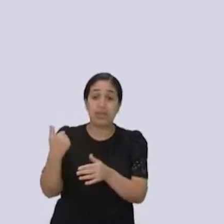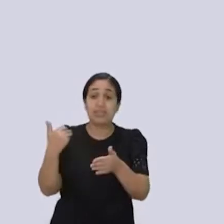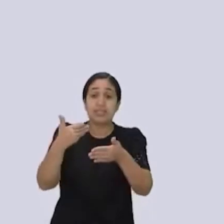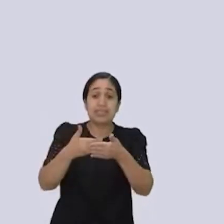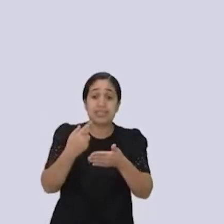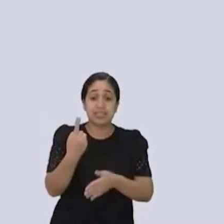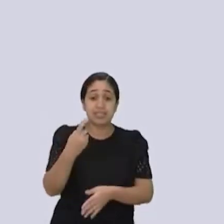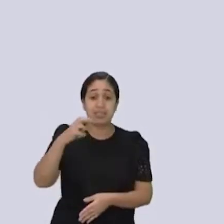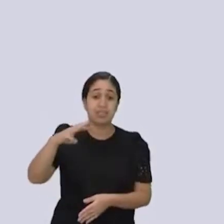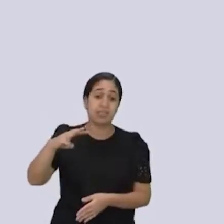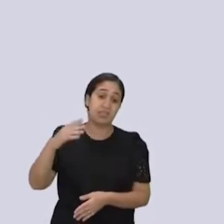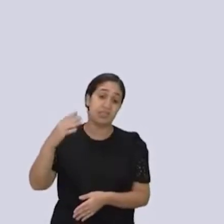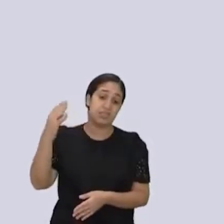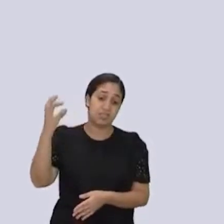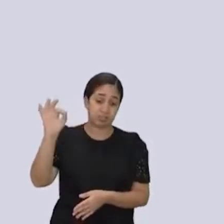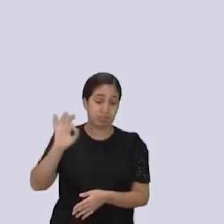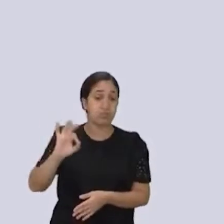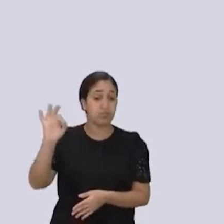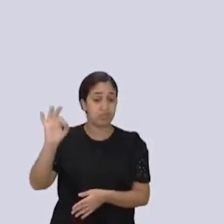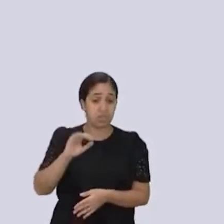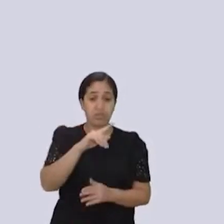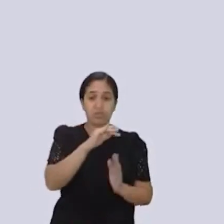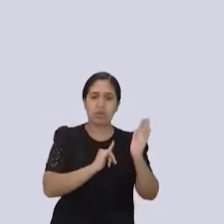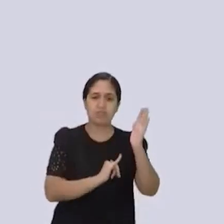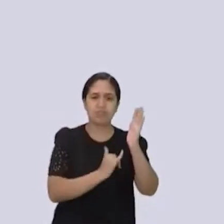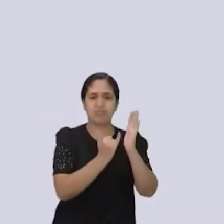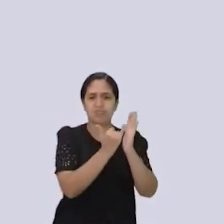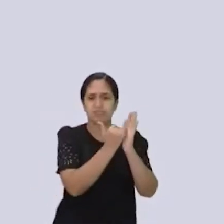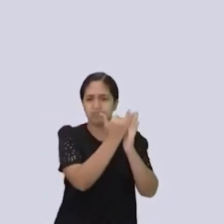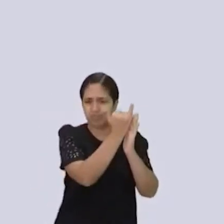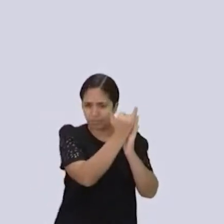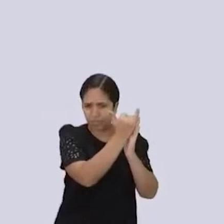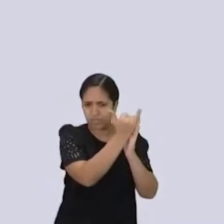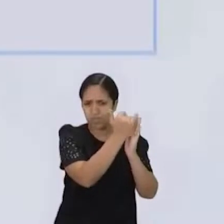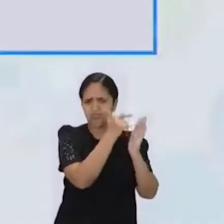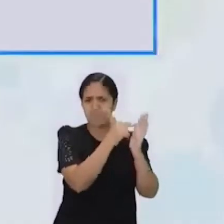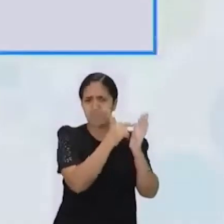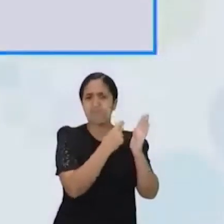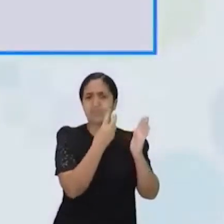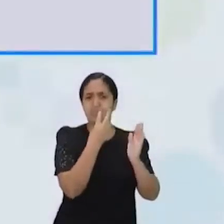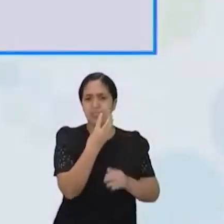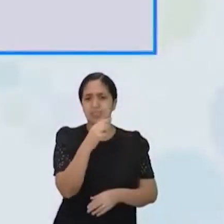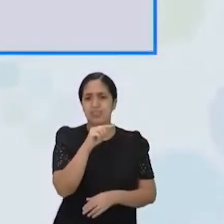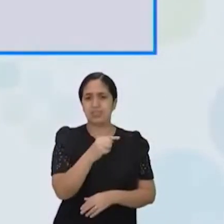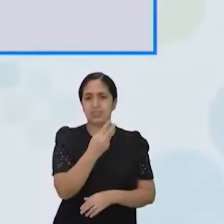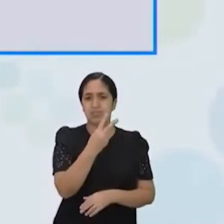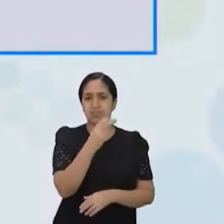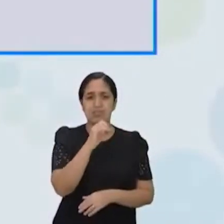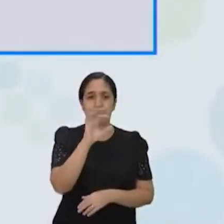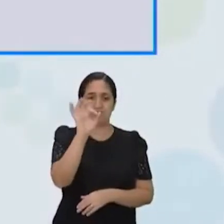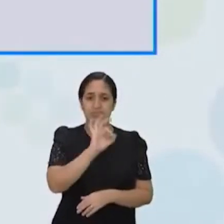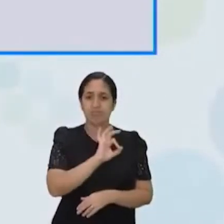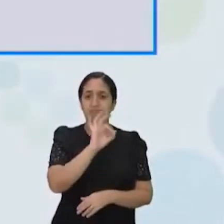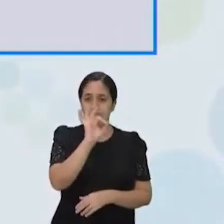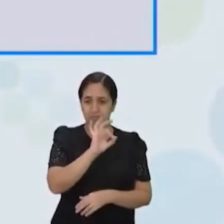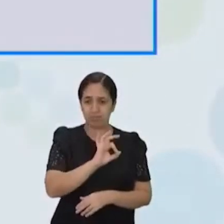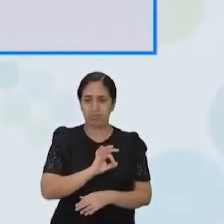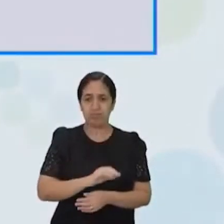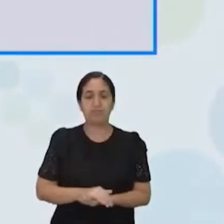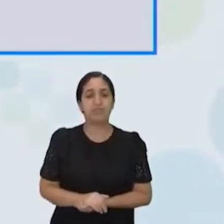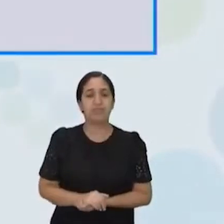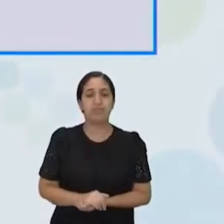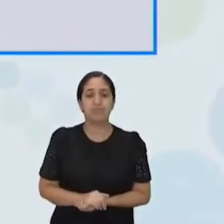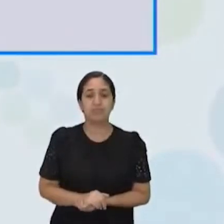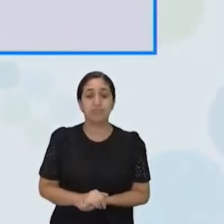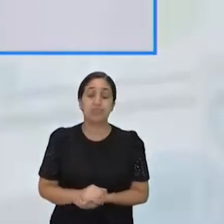até 13%, porém com uma inflação já mostrando um aumento em um pouco mais de 3%, tá